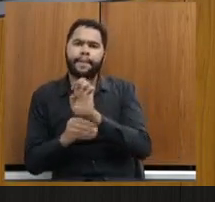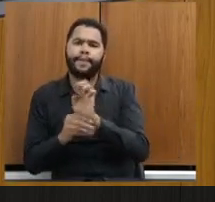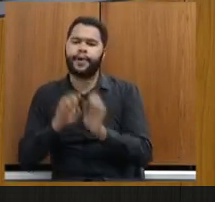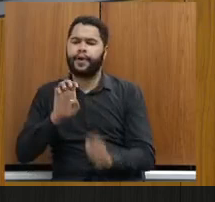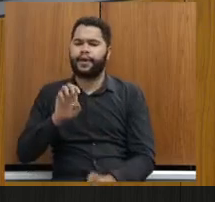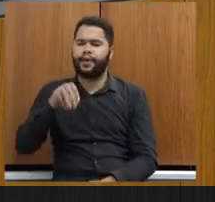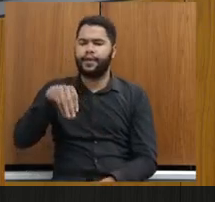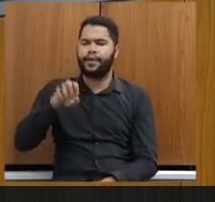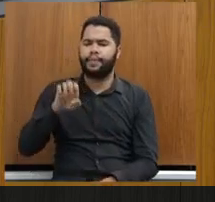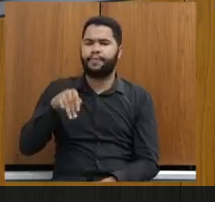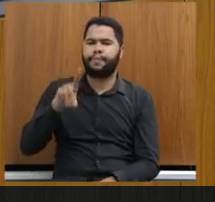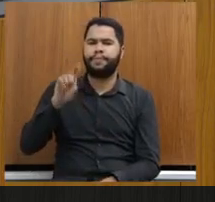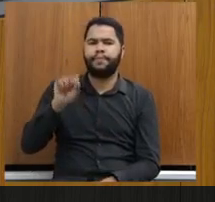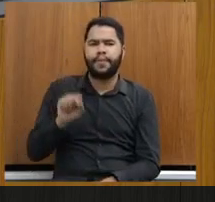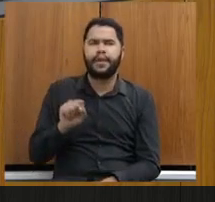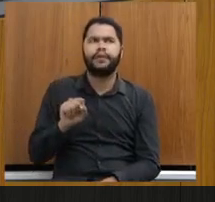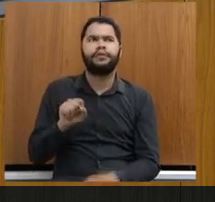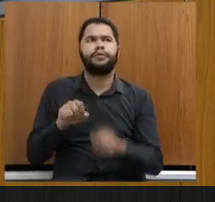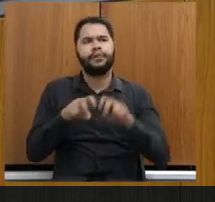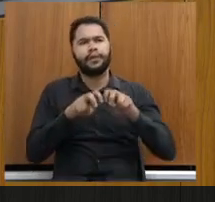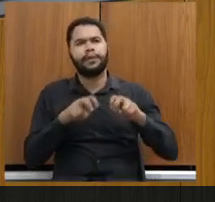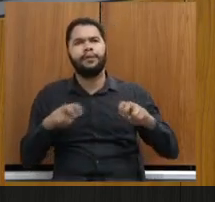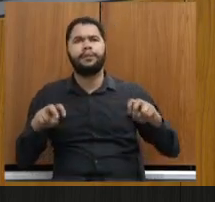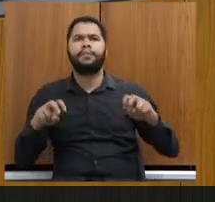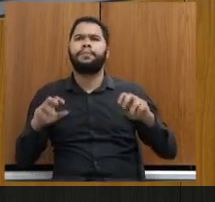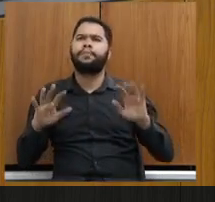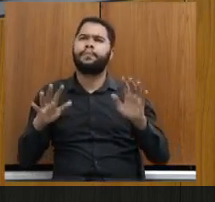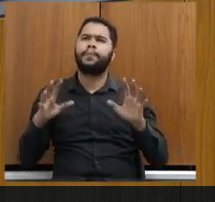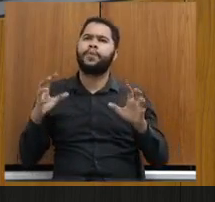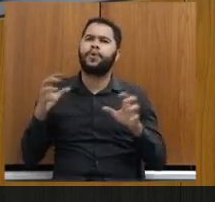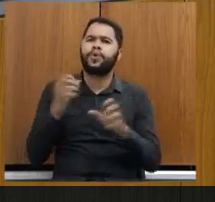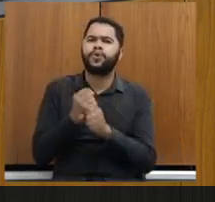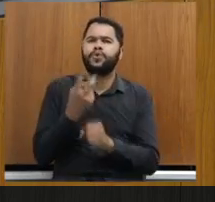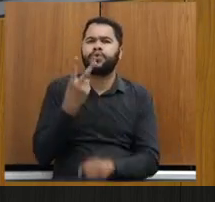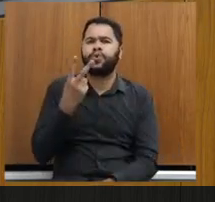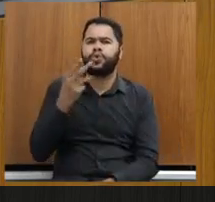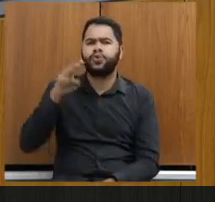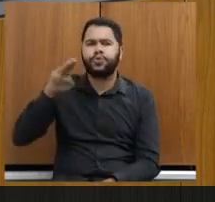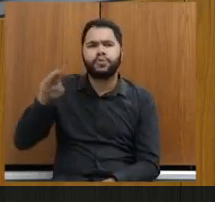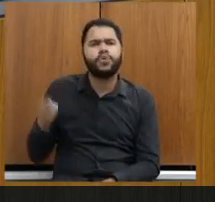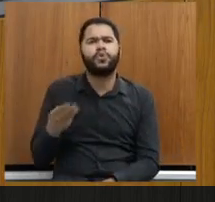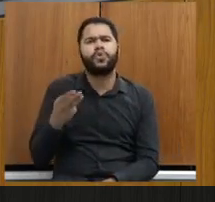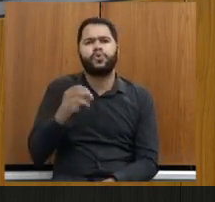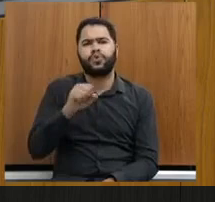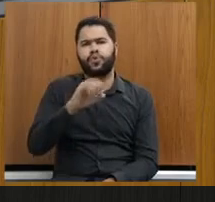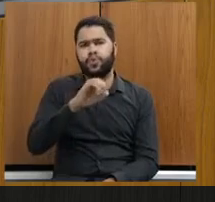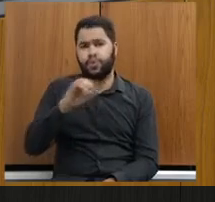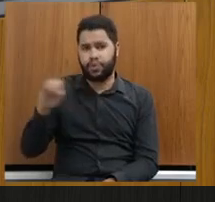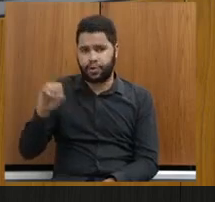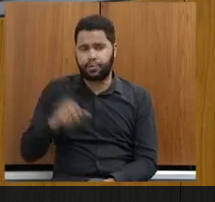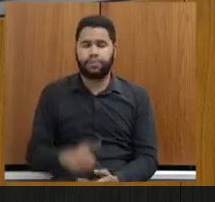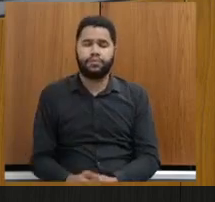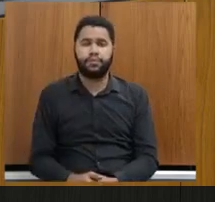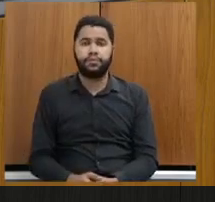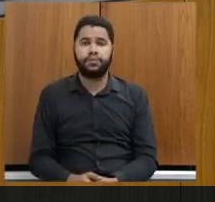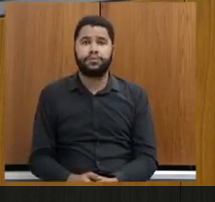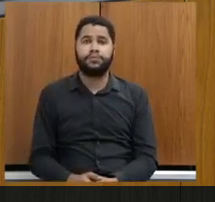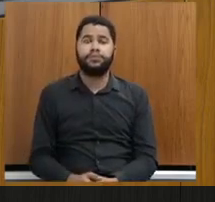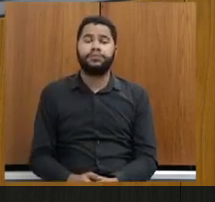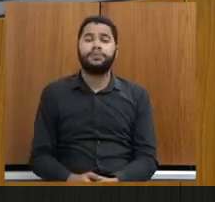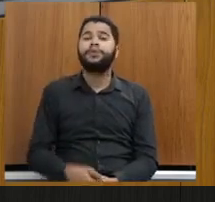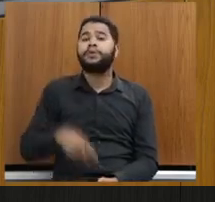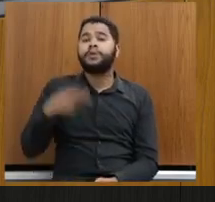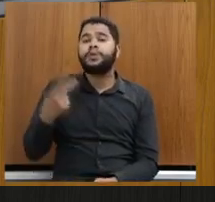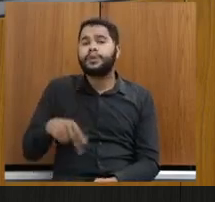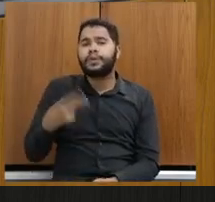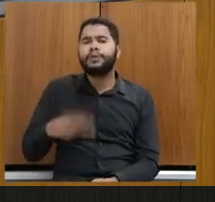de bancada um total de dois milhões e oitocentos bom e nós chegamos aqui nessa